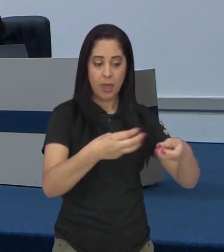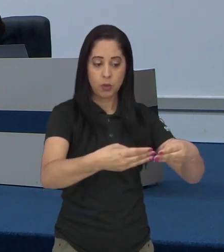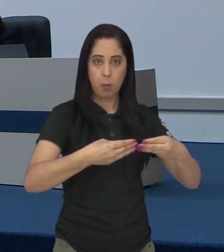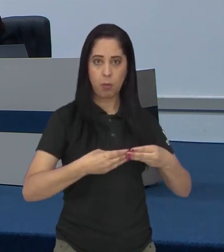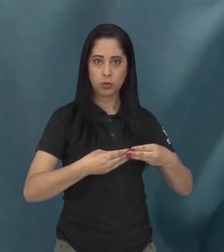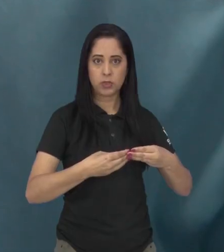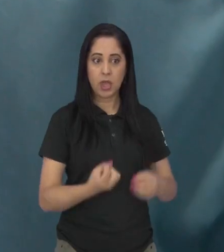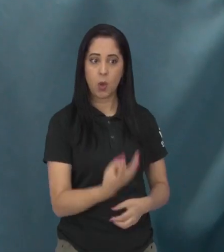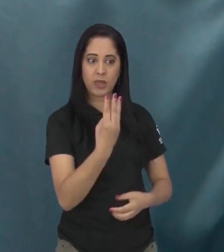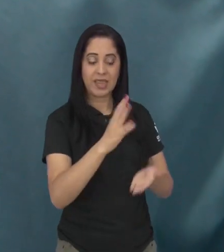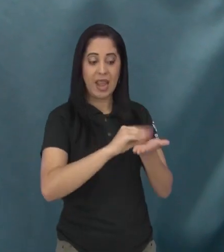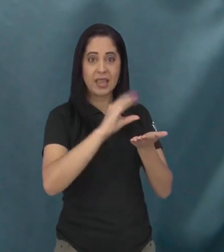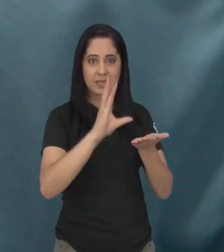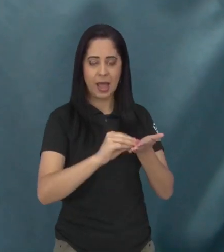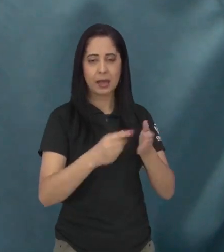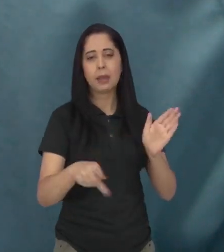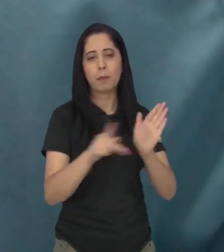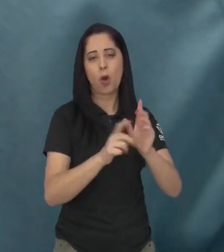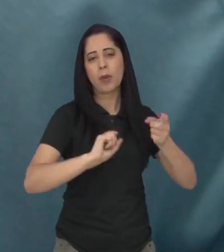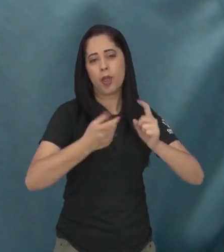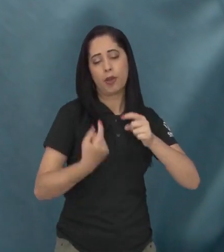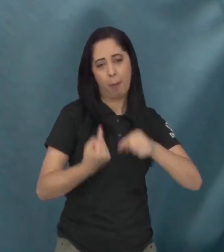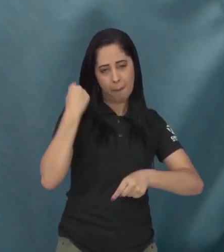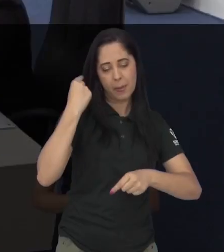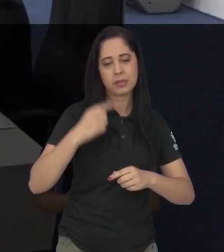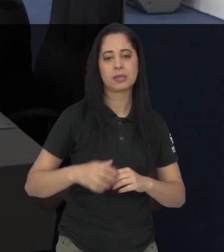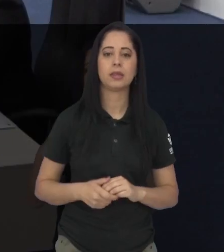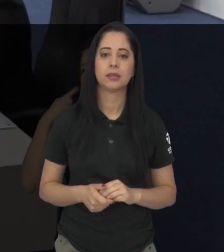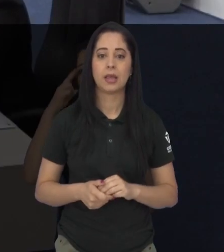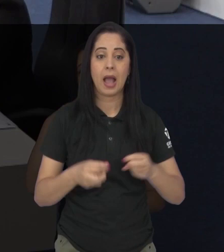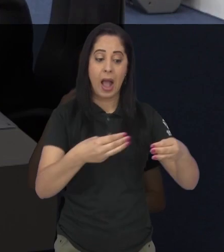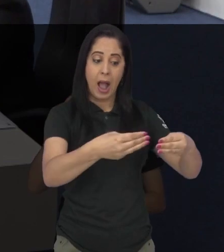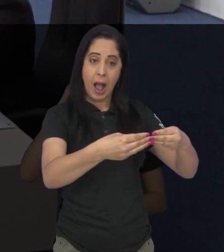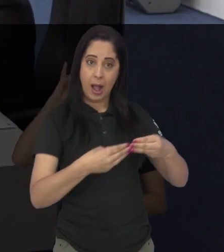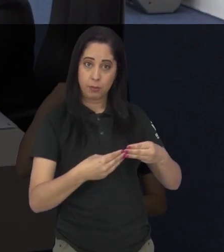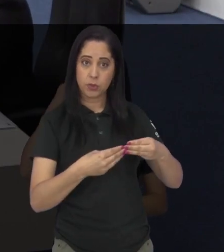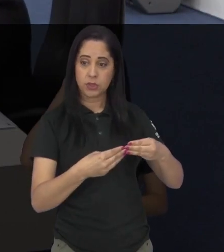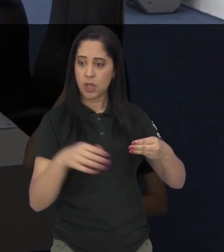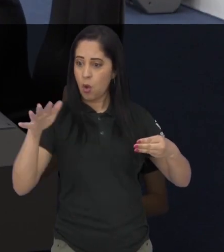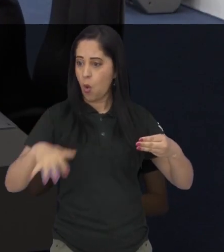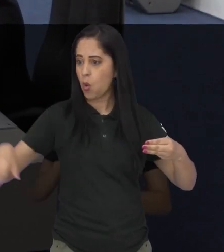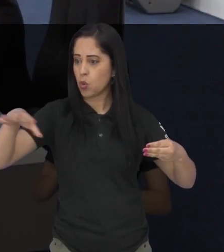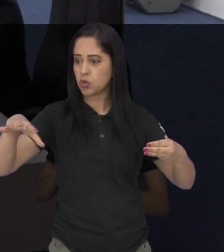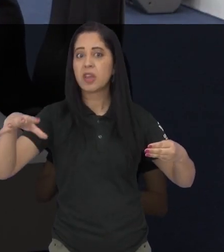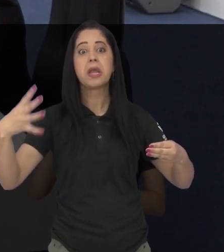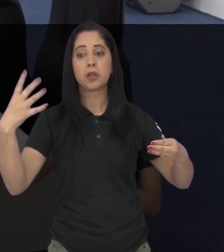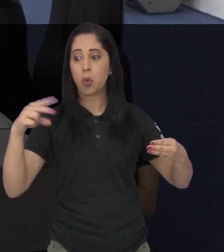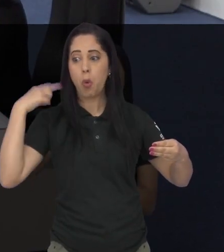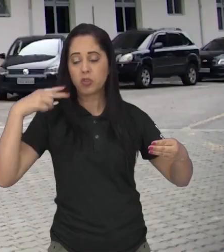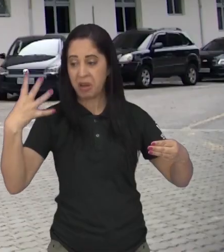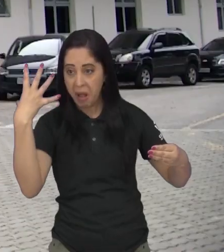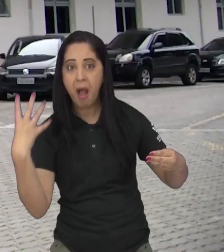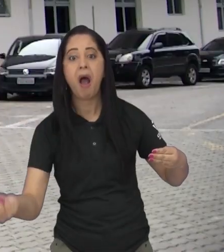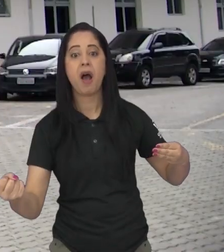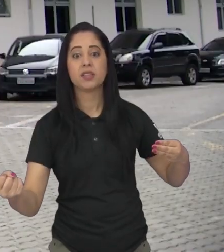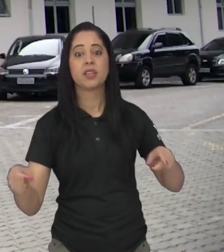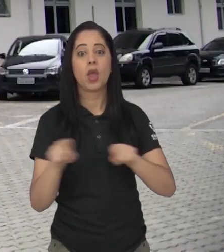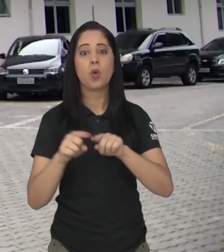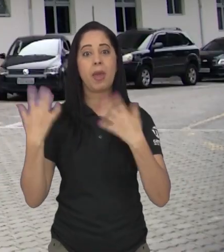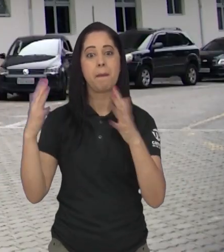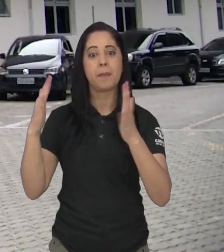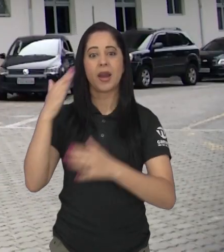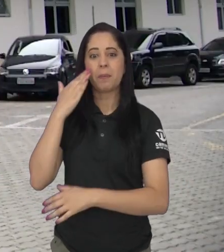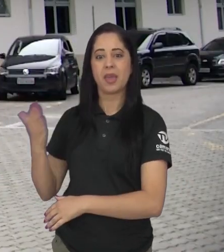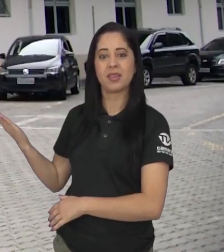uma moção e 3 atas de sessões anteriores. A moção, que recebeu o aval favorável dos parlamentares, parabenizou o